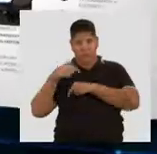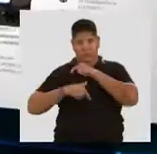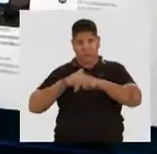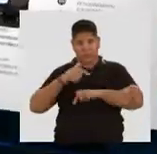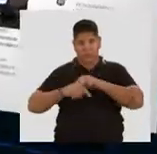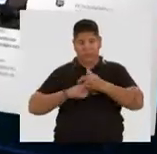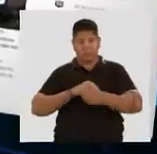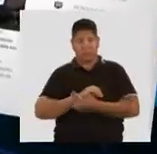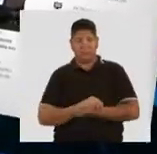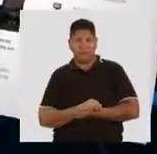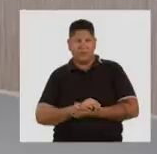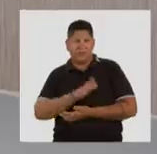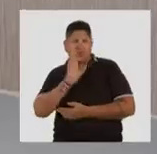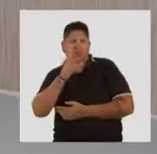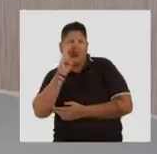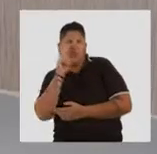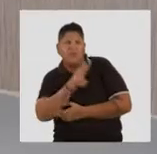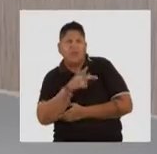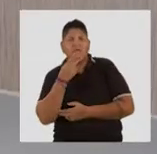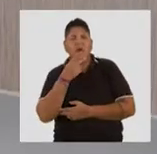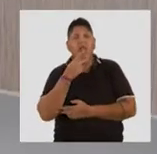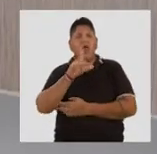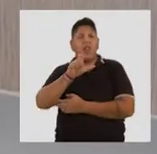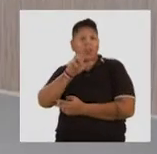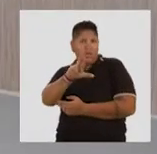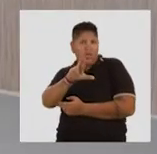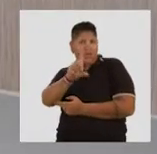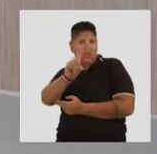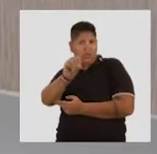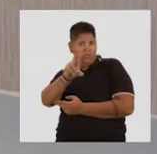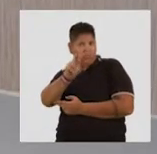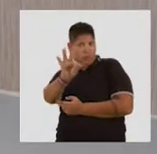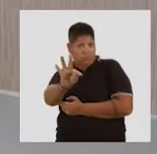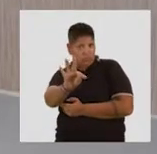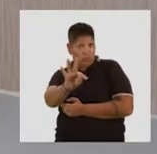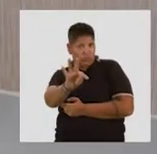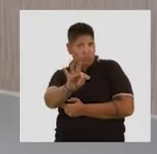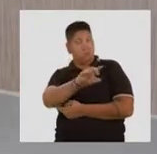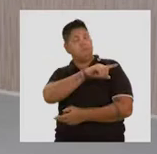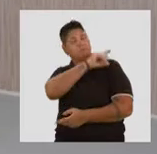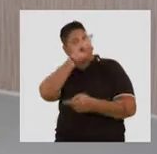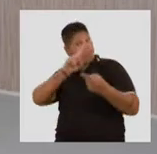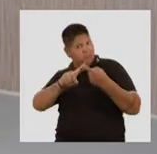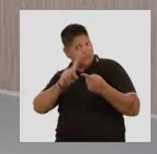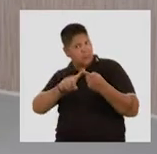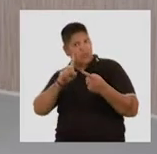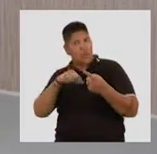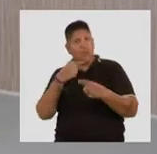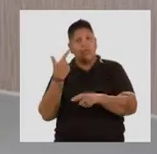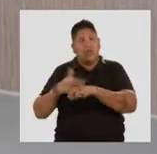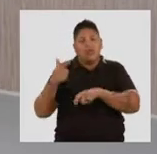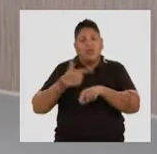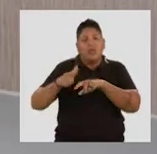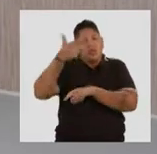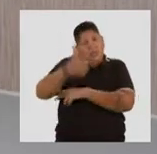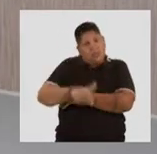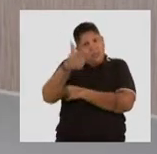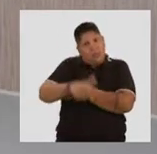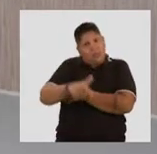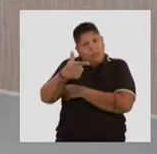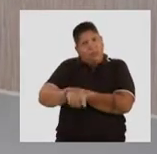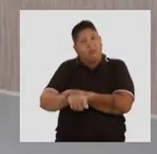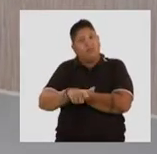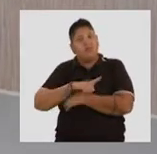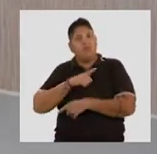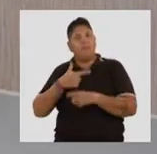do MPT. Você já ouviu falar em LER e DORT? LER é lesão por esforço